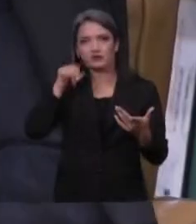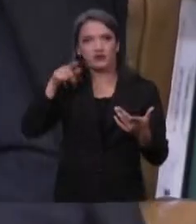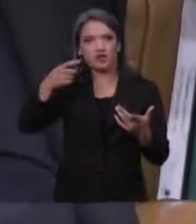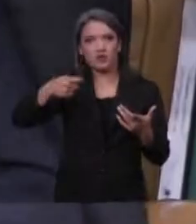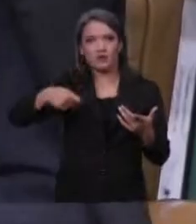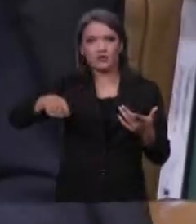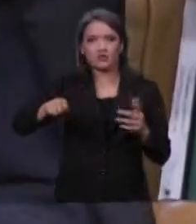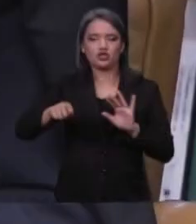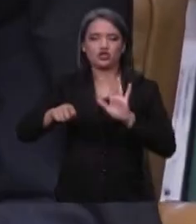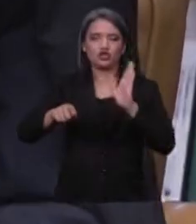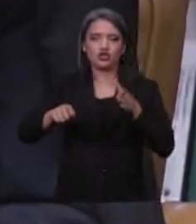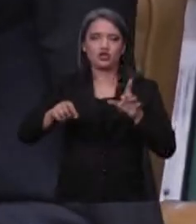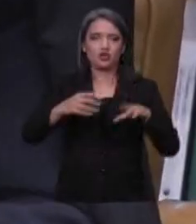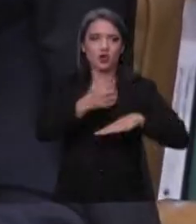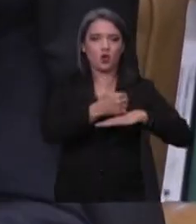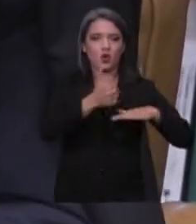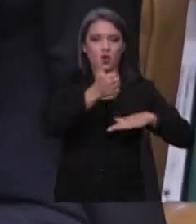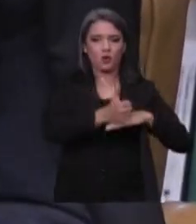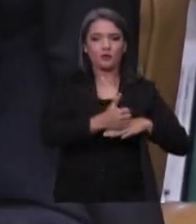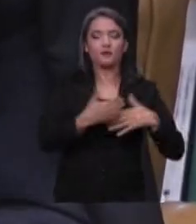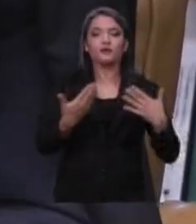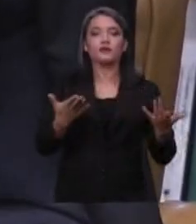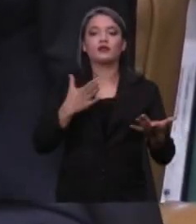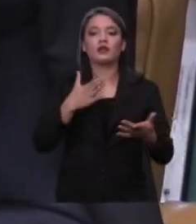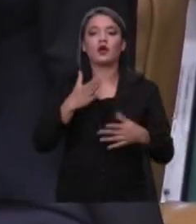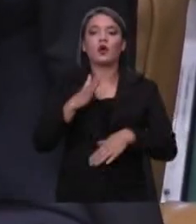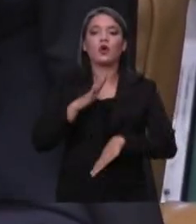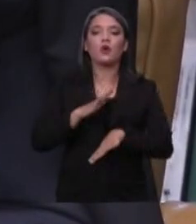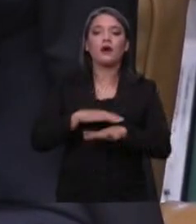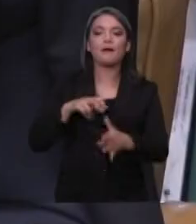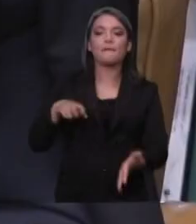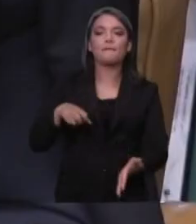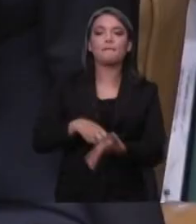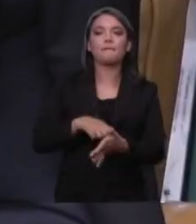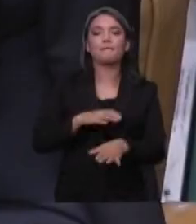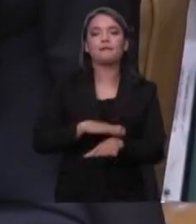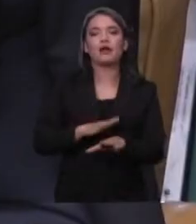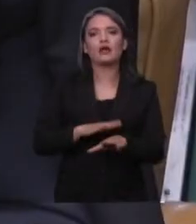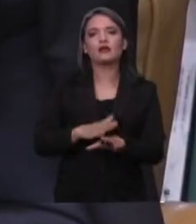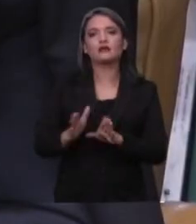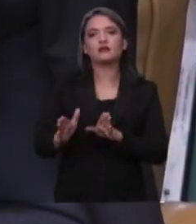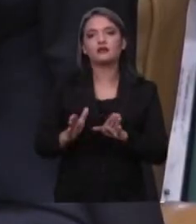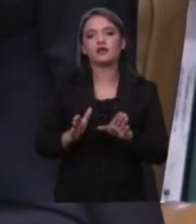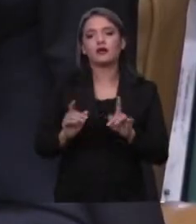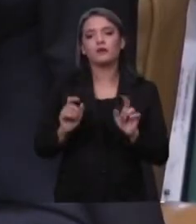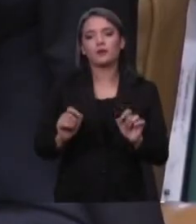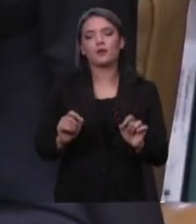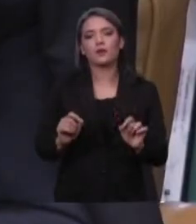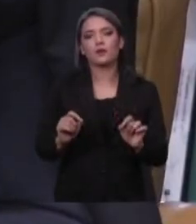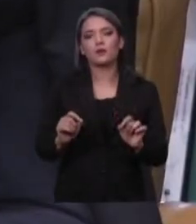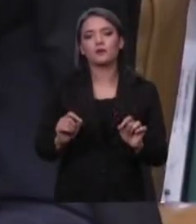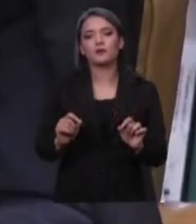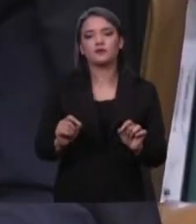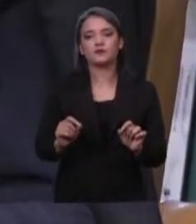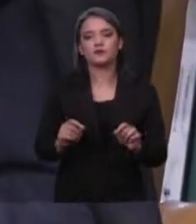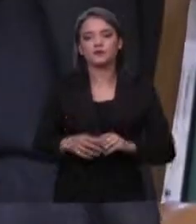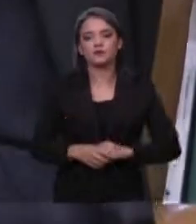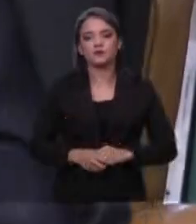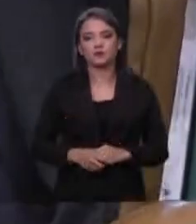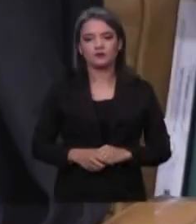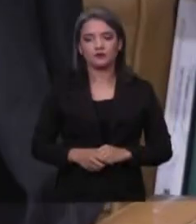ao final, a minha dosimetria, presidente, ela corresponde